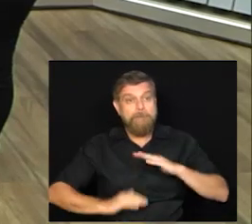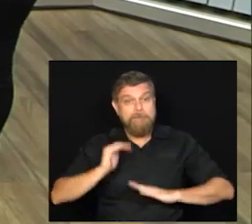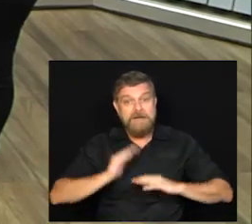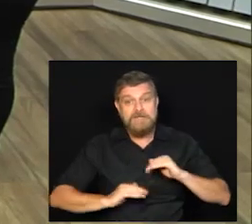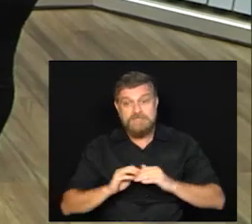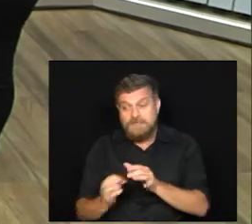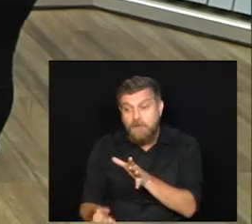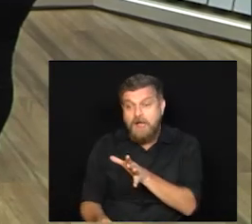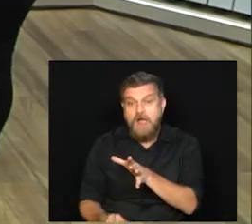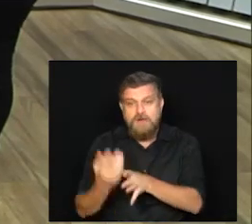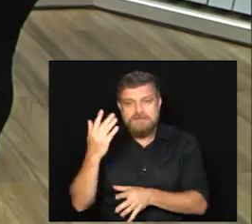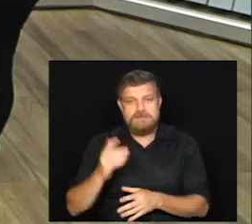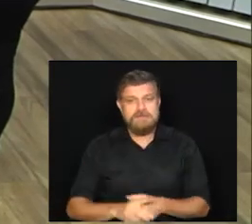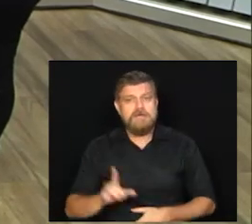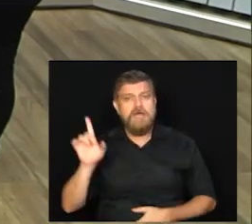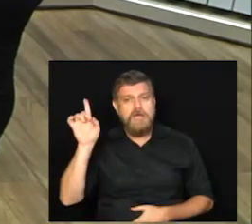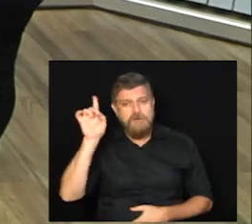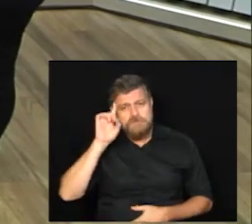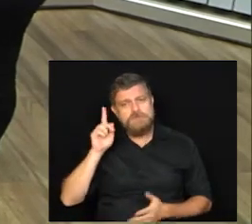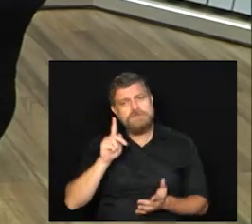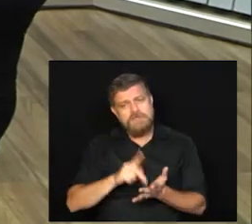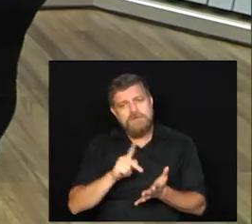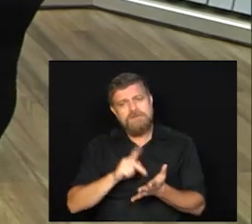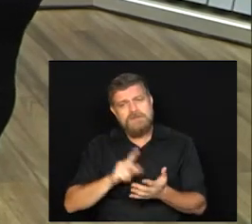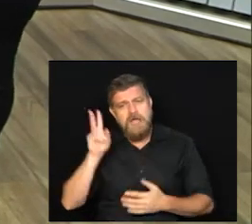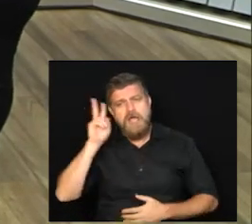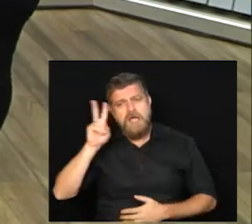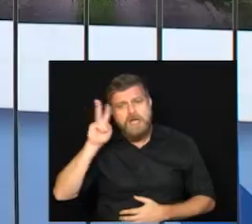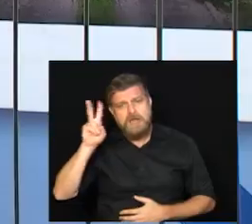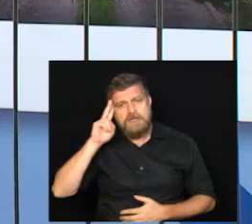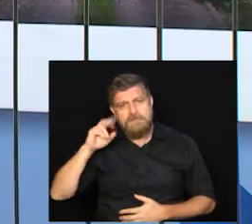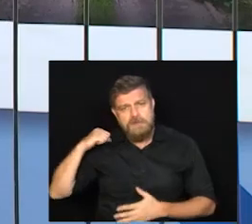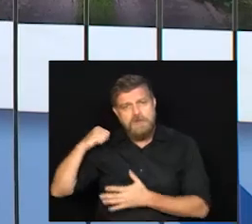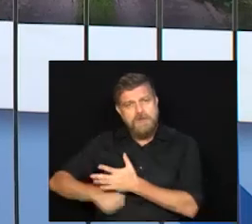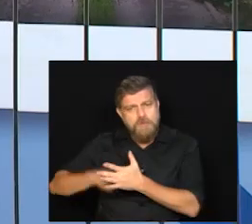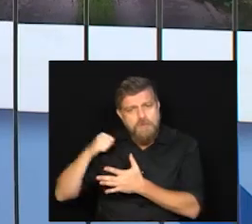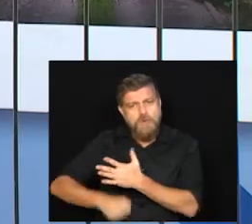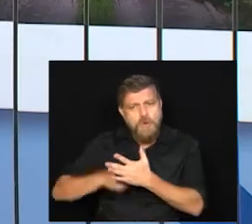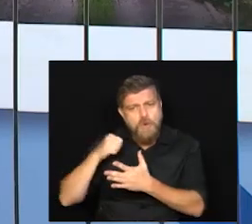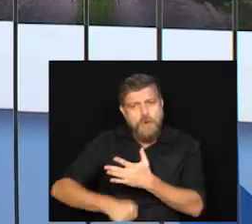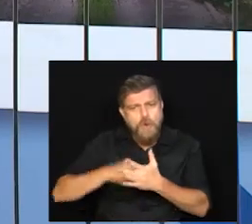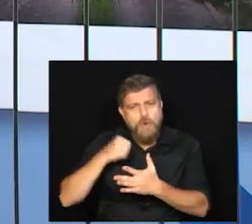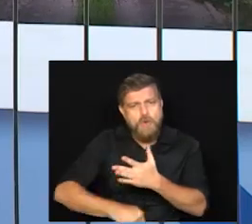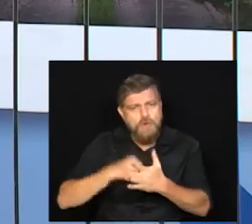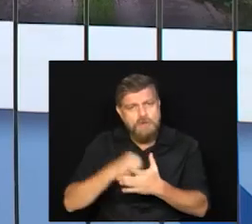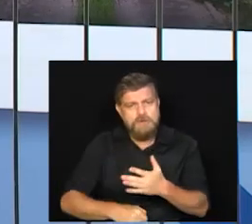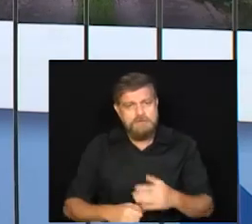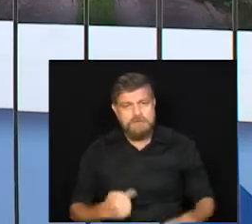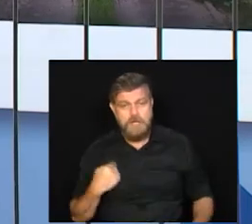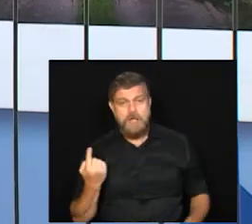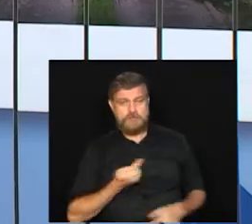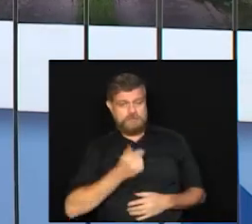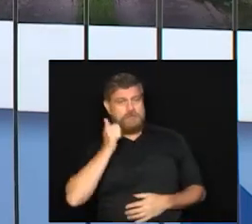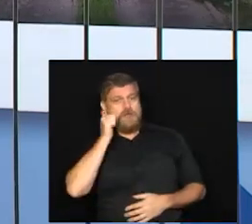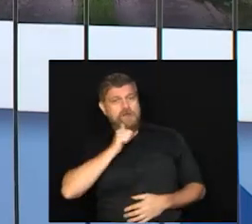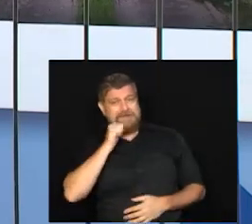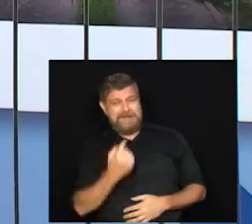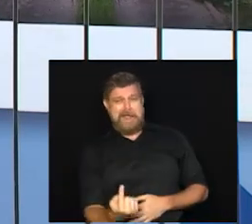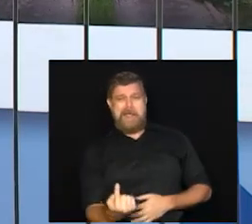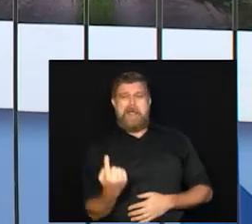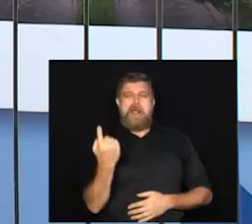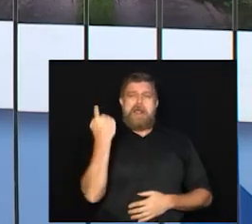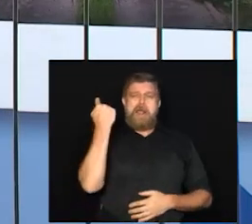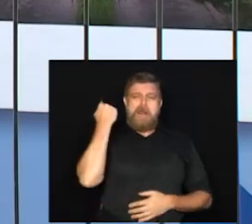acontecendo. É uma data, na verdade, que lembra um momento de muita luta né, das mulheres lá, que